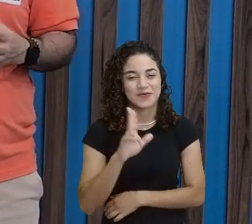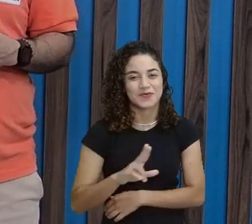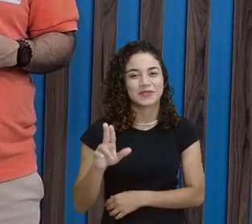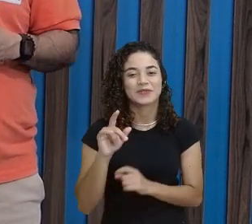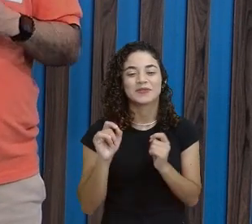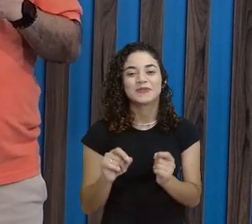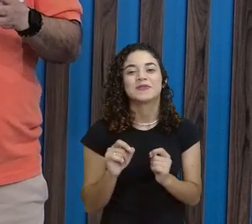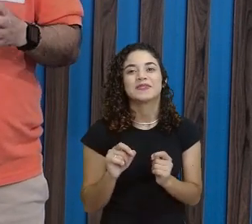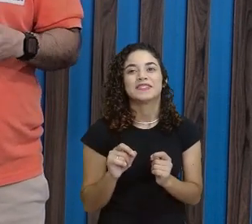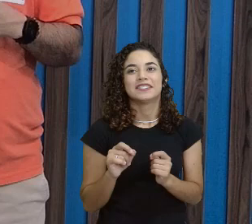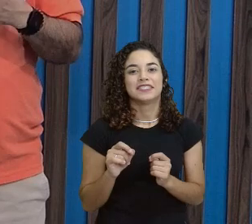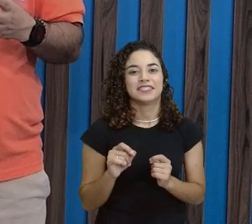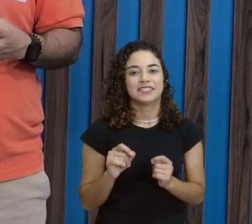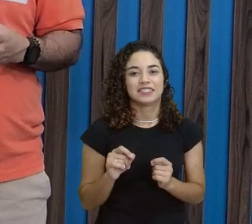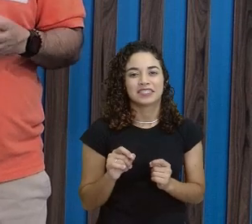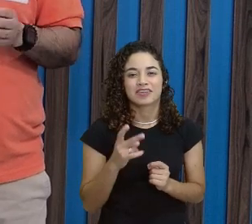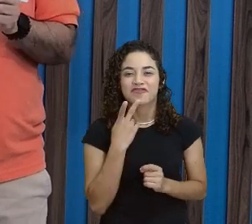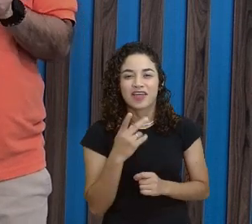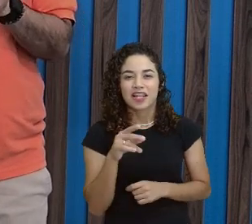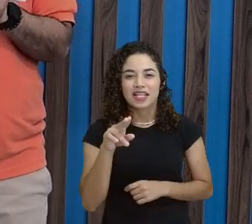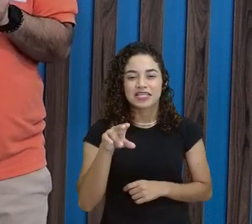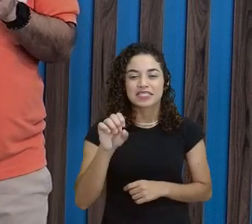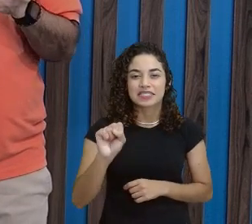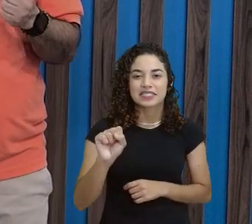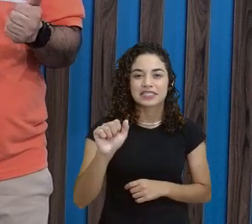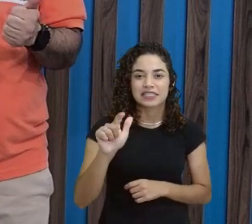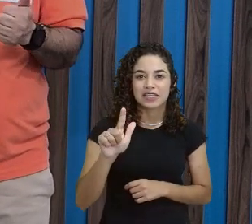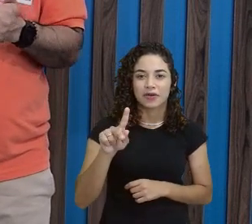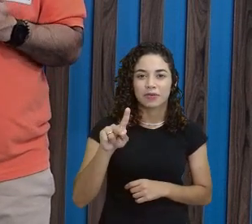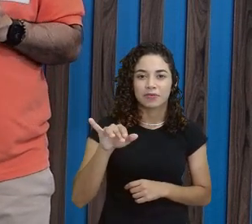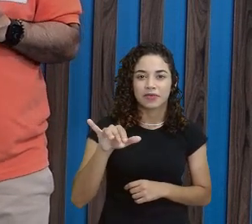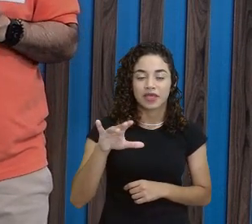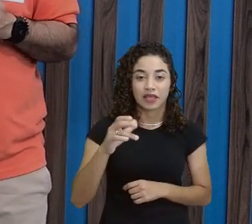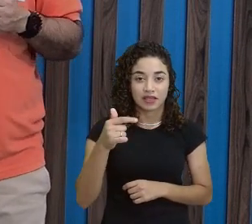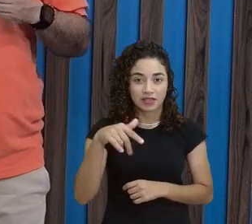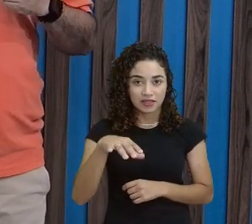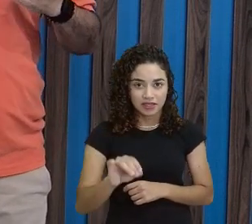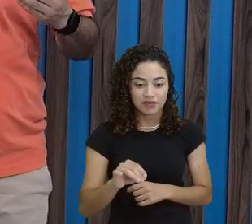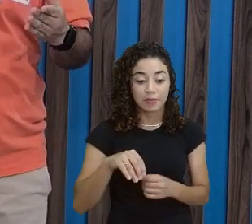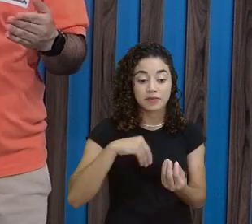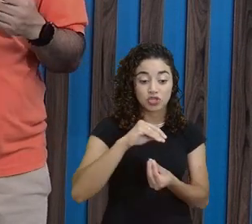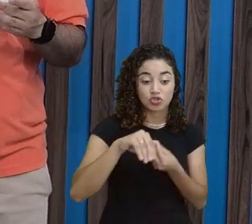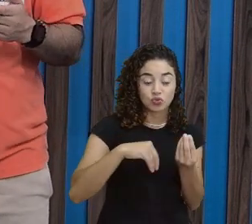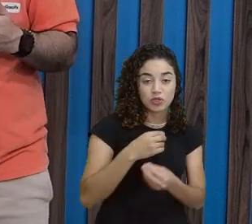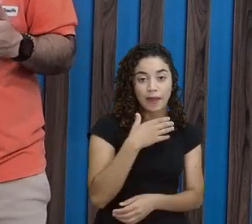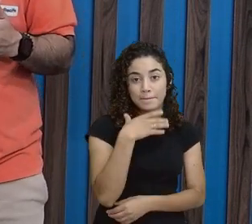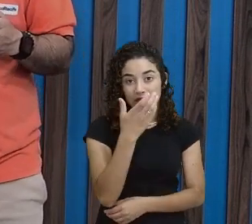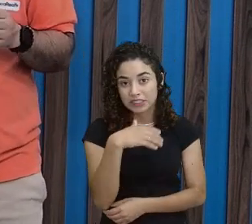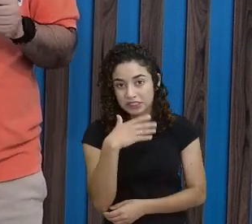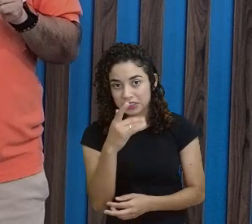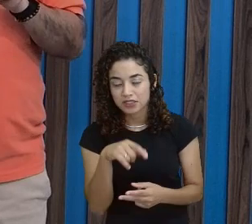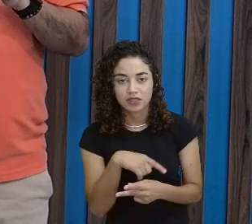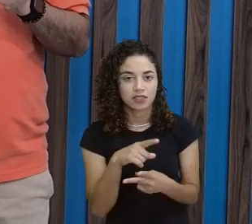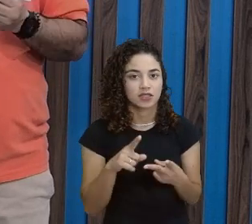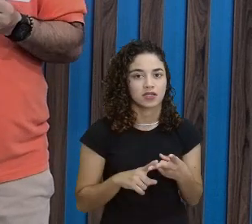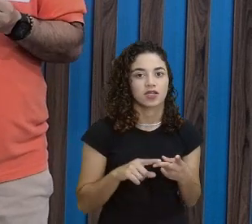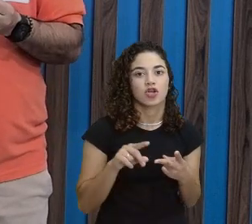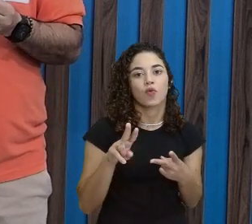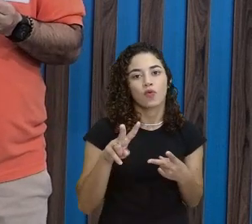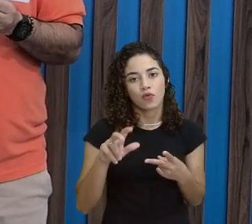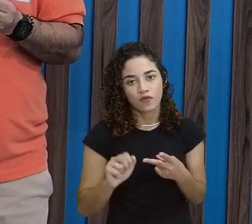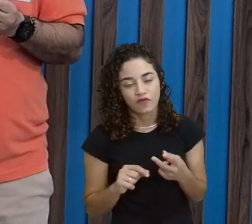comida chamada de salpicão, né? Que mistura ali, ó, maçã, uva passa, requeijão ou maionese, né?